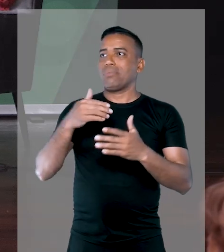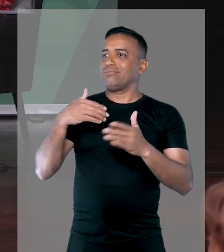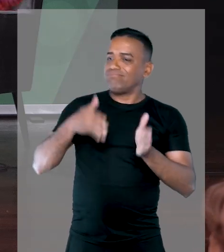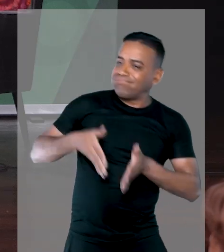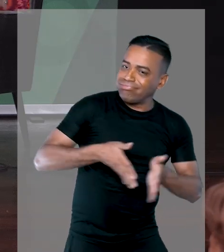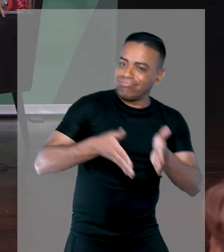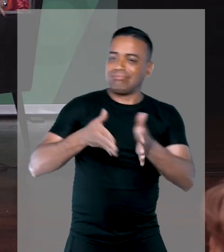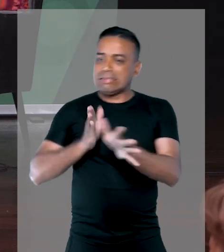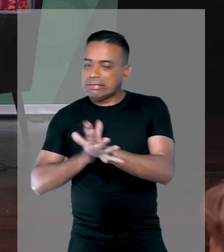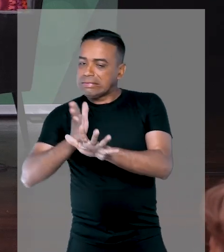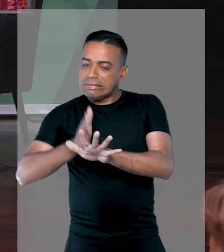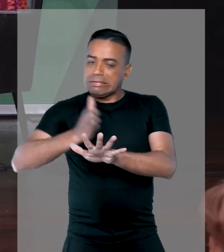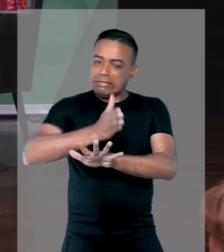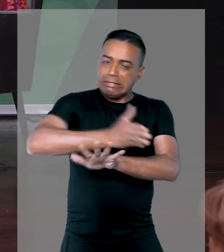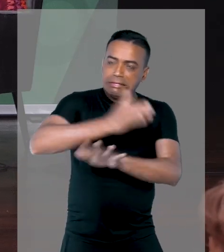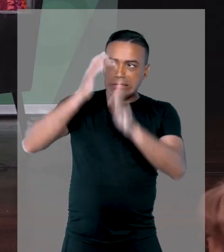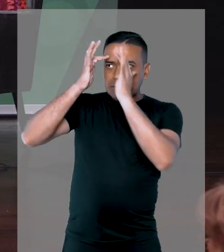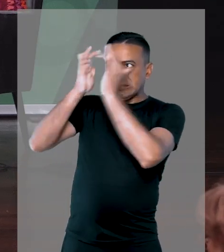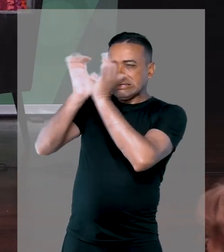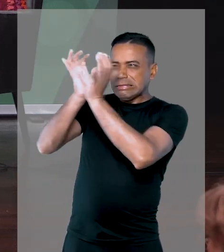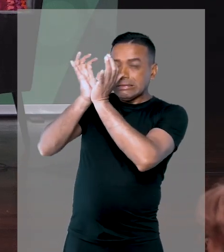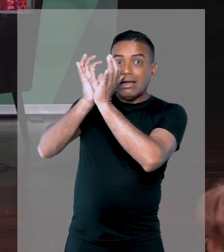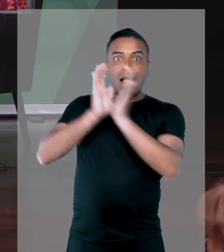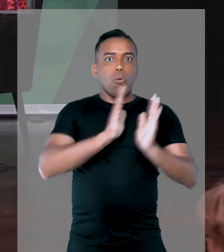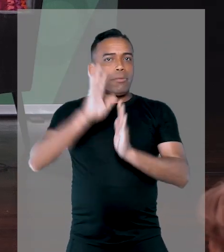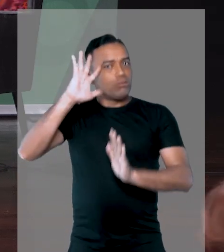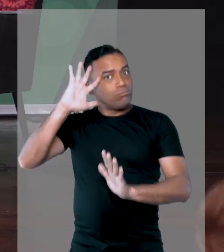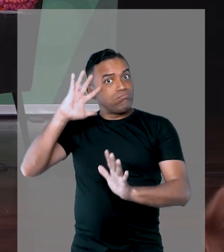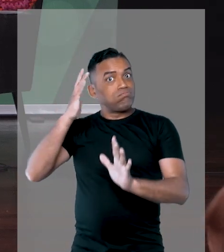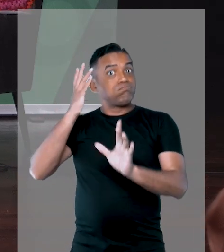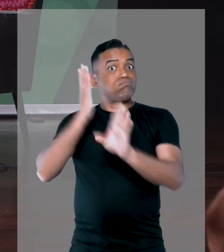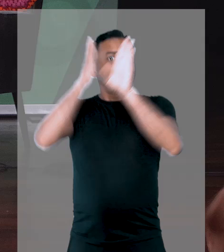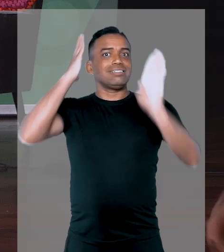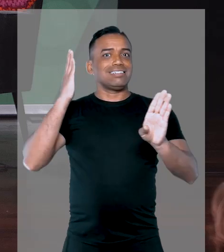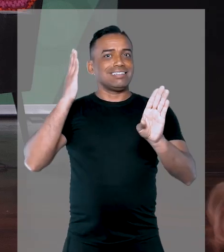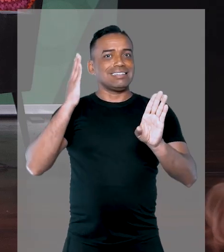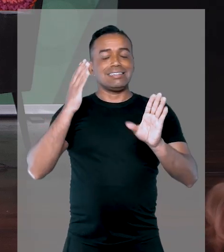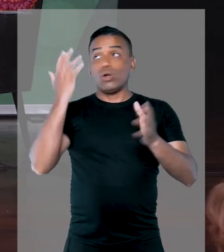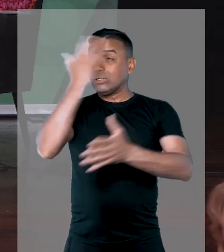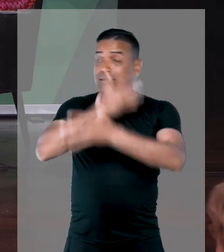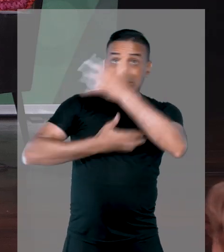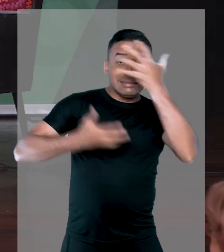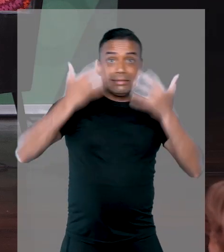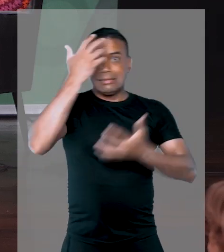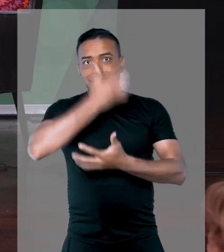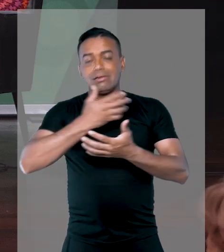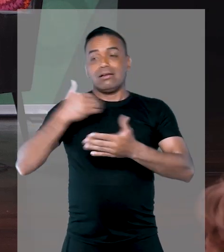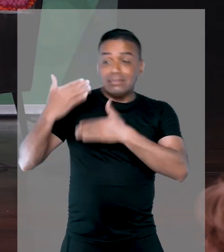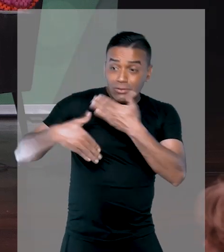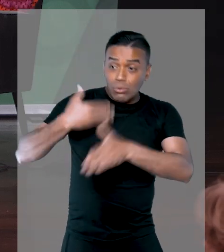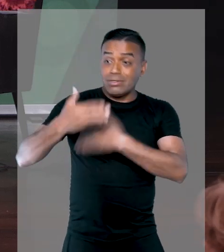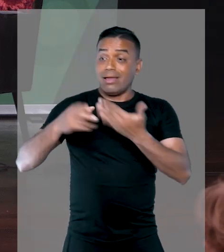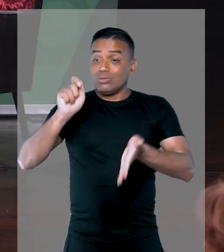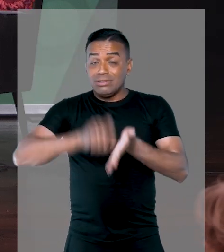percursos assim mentais. E aí, em um momento, eu cheguei nesse. Como eu estava muito inebriada pelo processo de escrita do